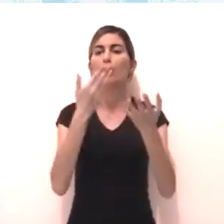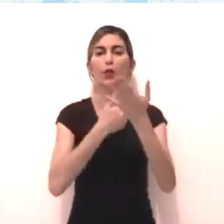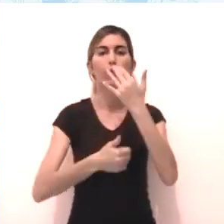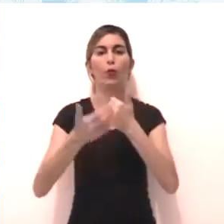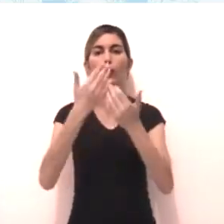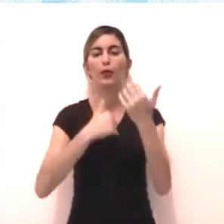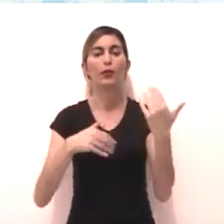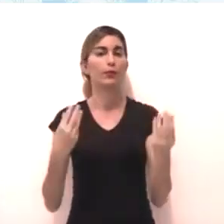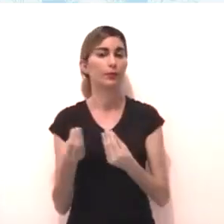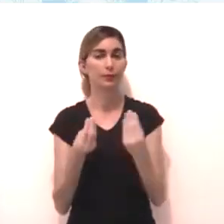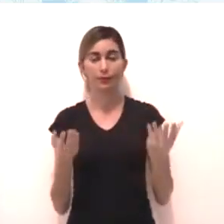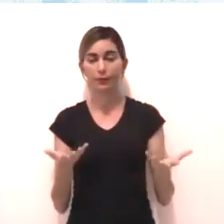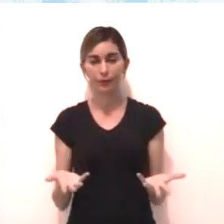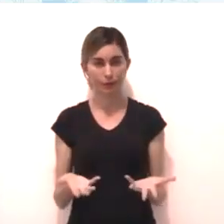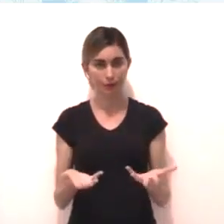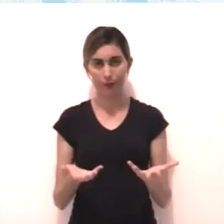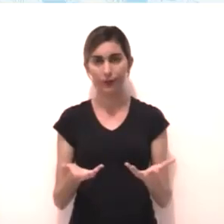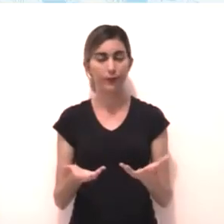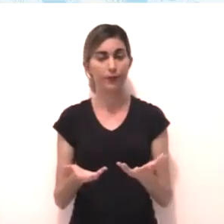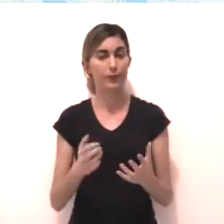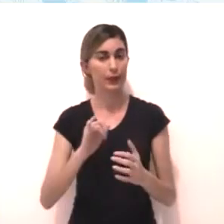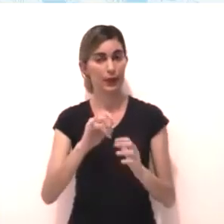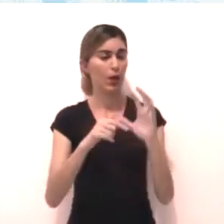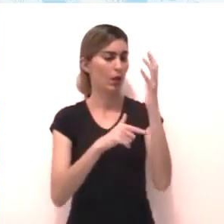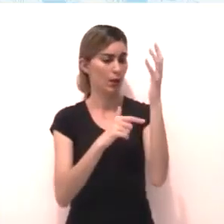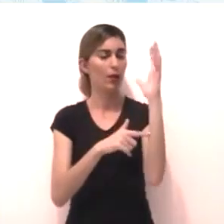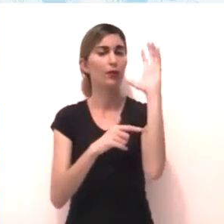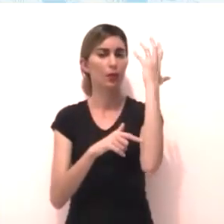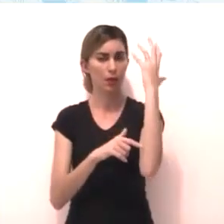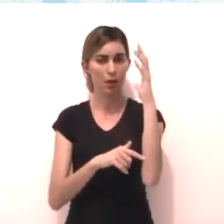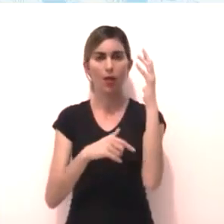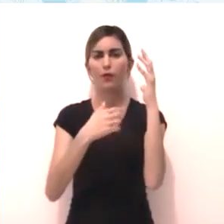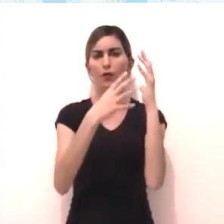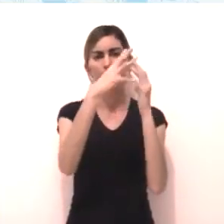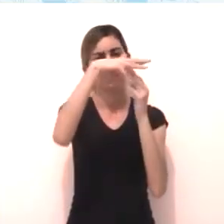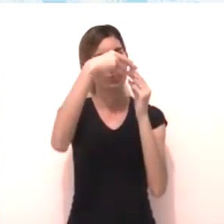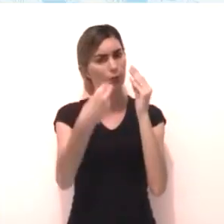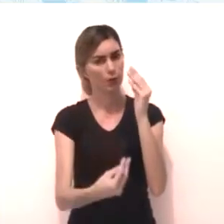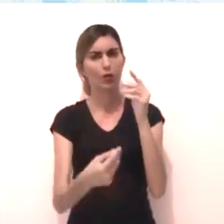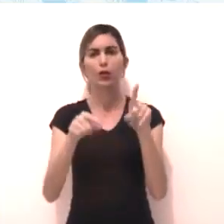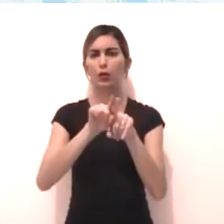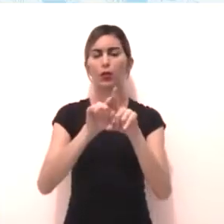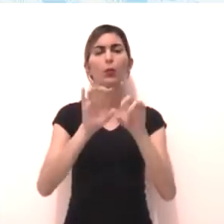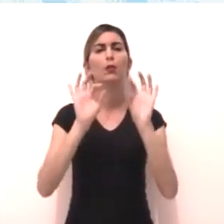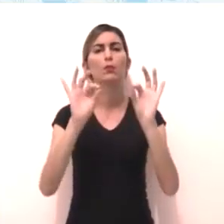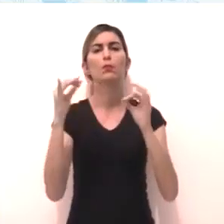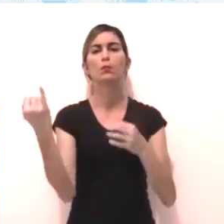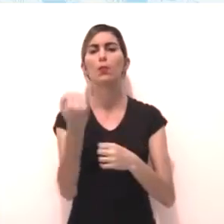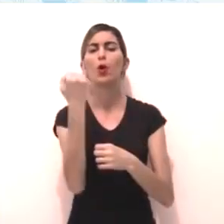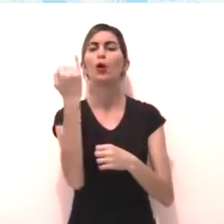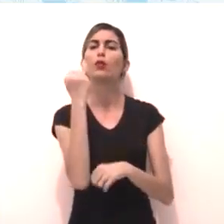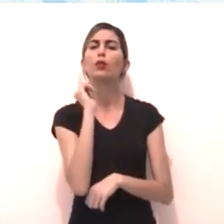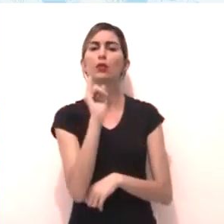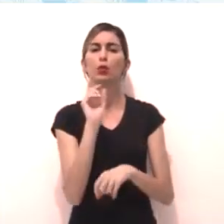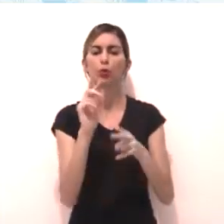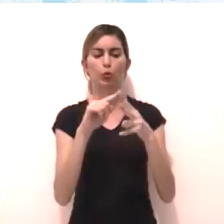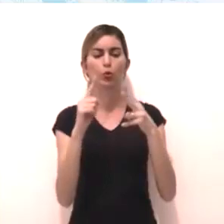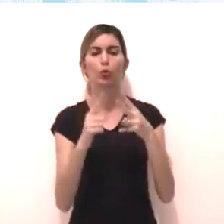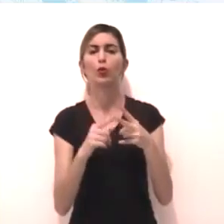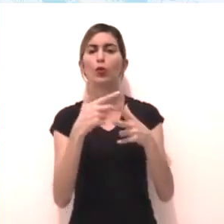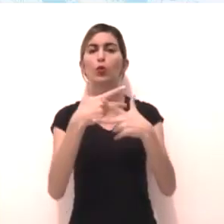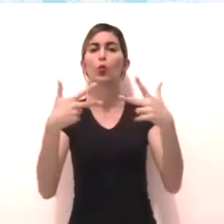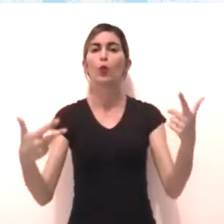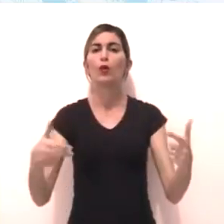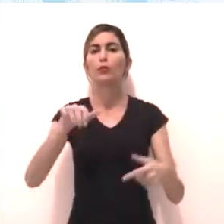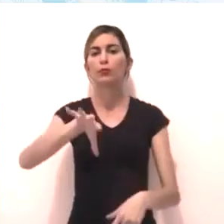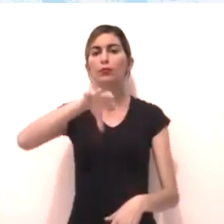todos os seres vivos. Além disso, a planta ela também se destaca por 2 grandes importâncias em relação à